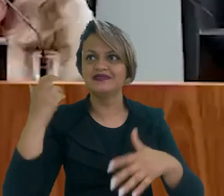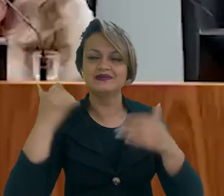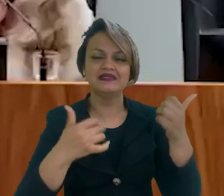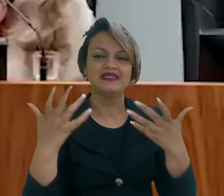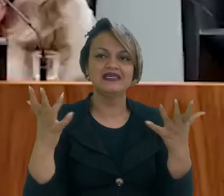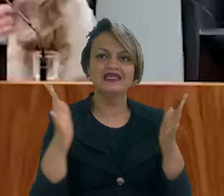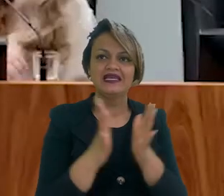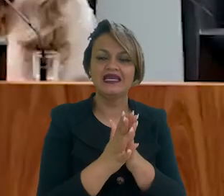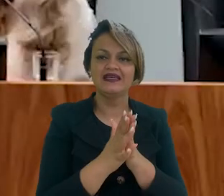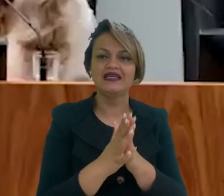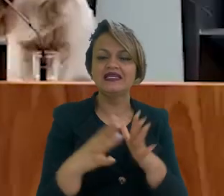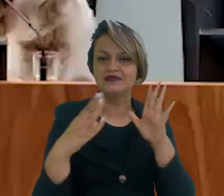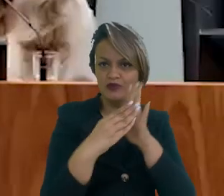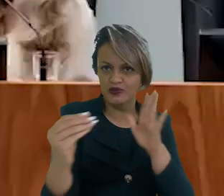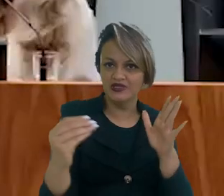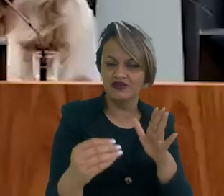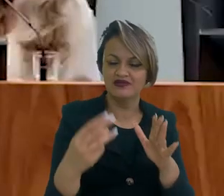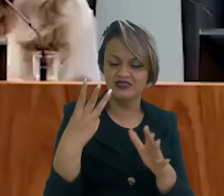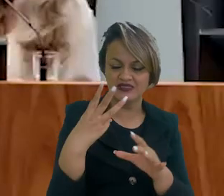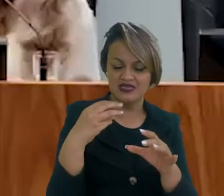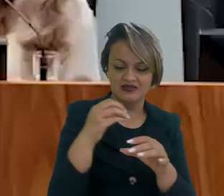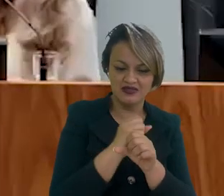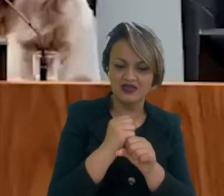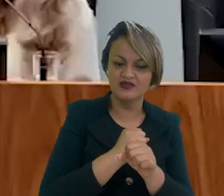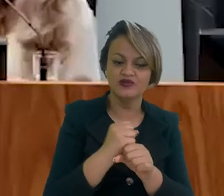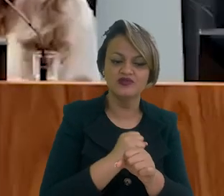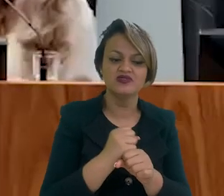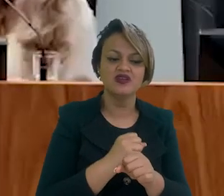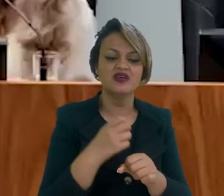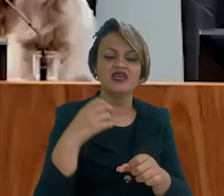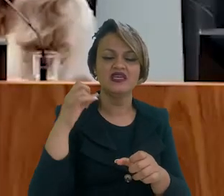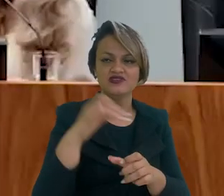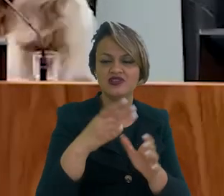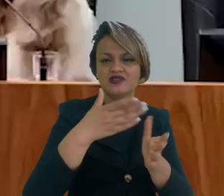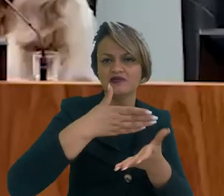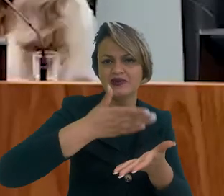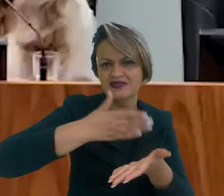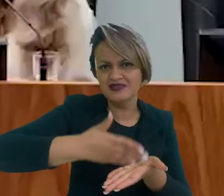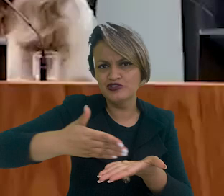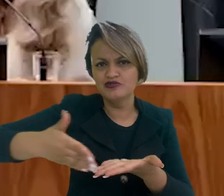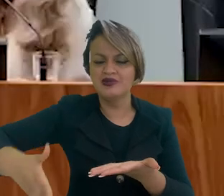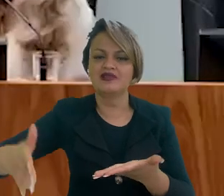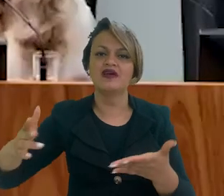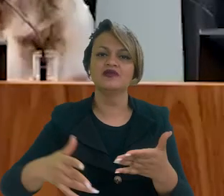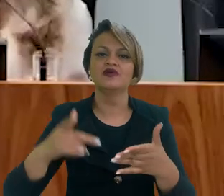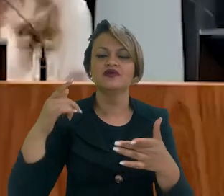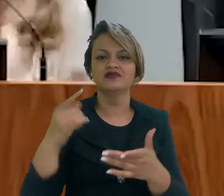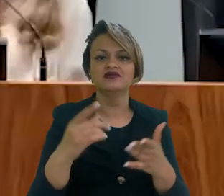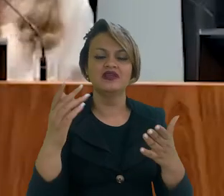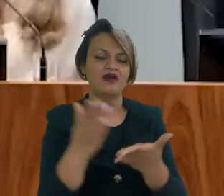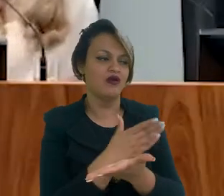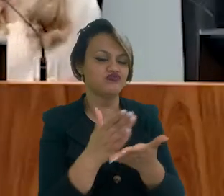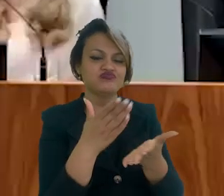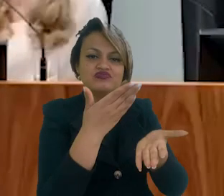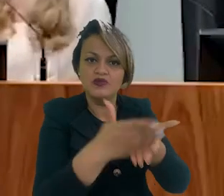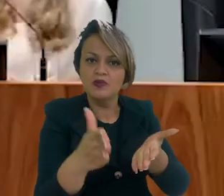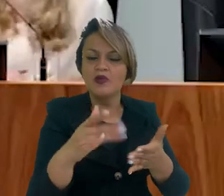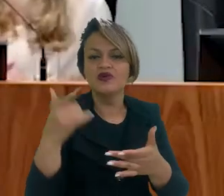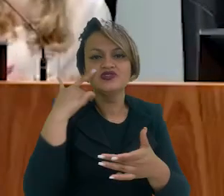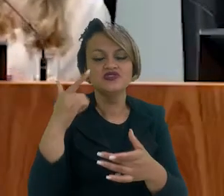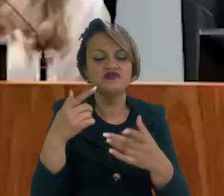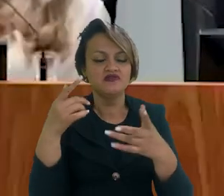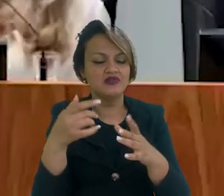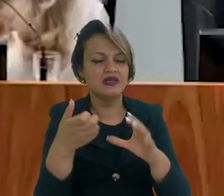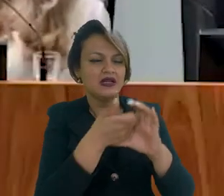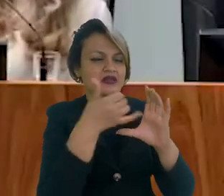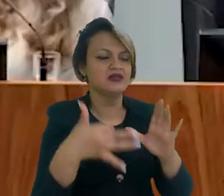três décadas eles são tantas coisas que podem ser ditas né esse modelo das três décadas por certo Eles foram já estão um pouco mais